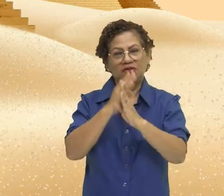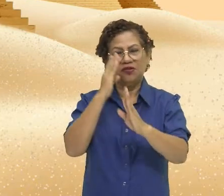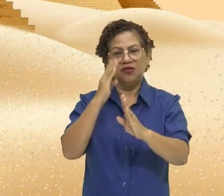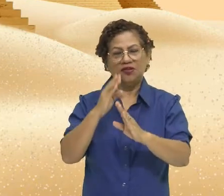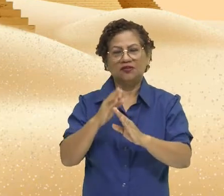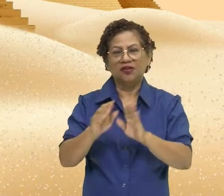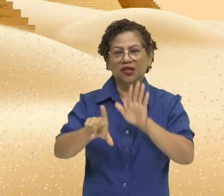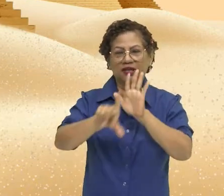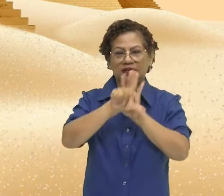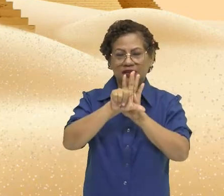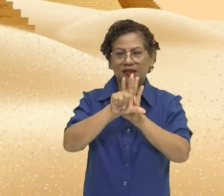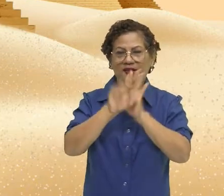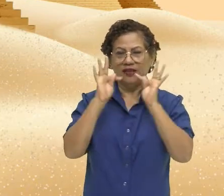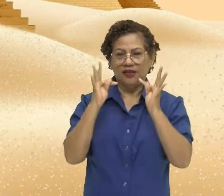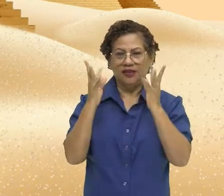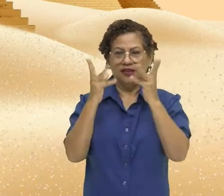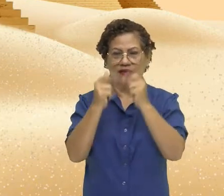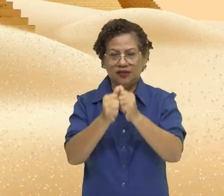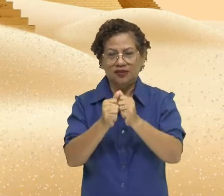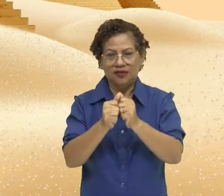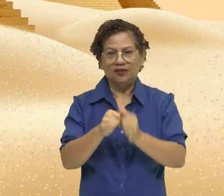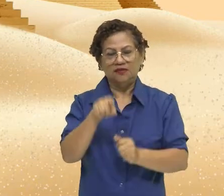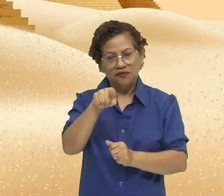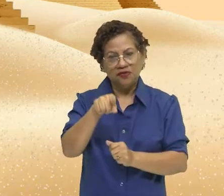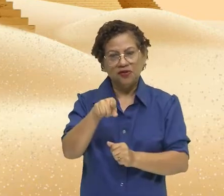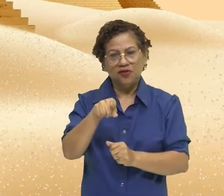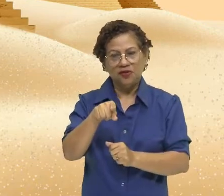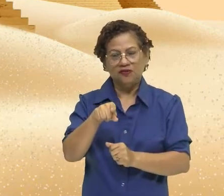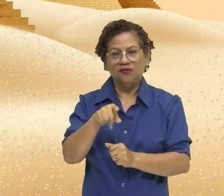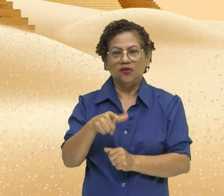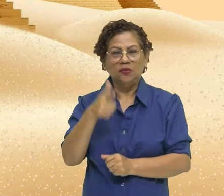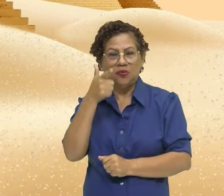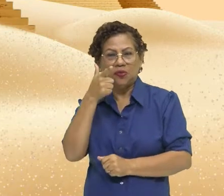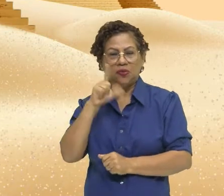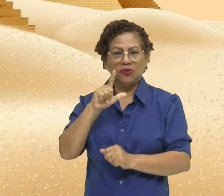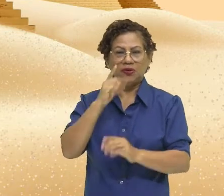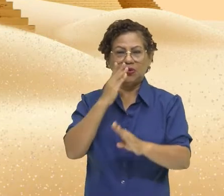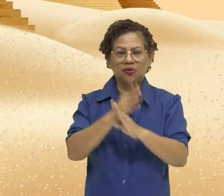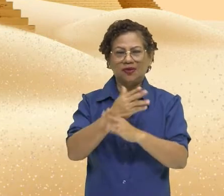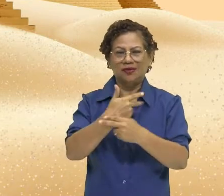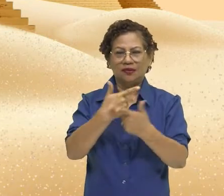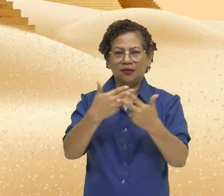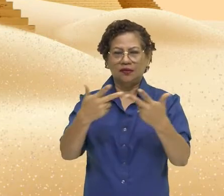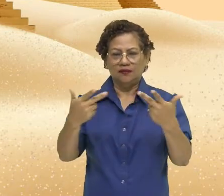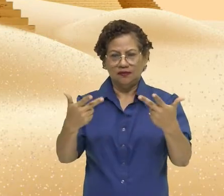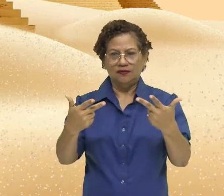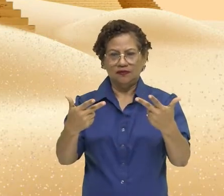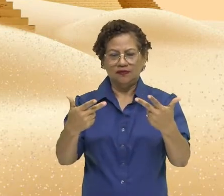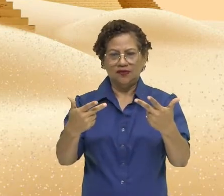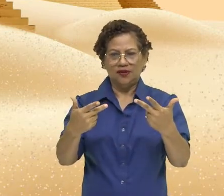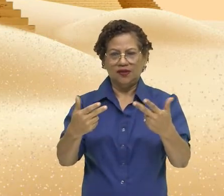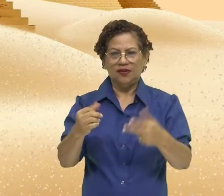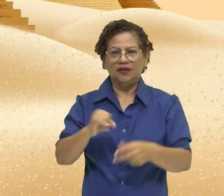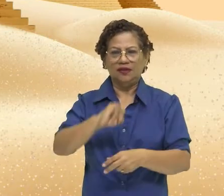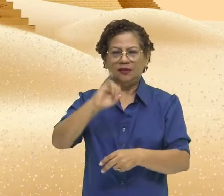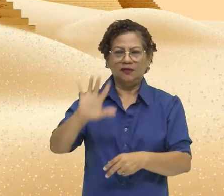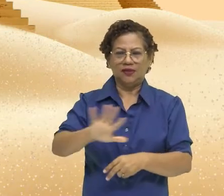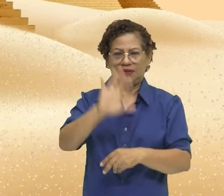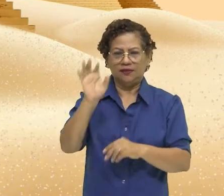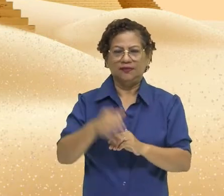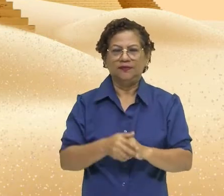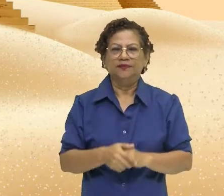frontalidade. E vocês vão ver várias obras egípcias que têm esse caráter, né? A representação da